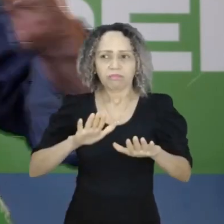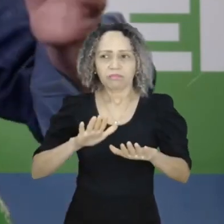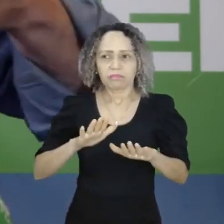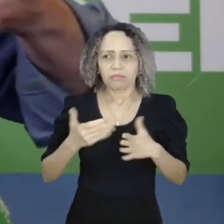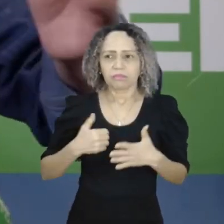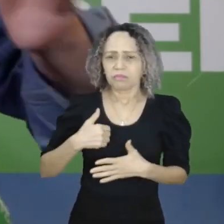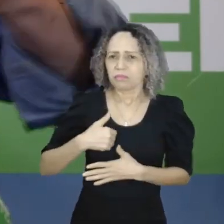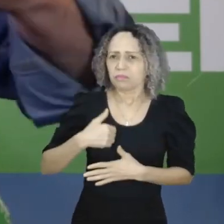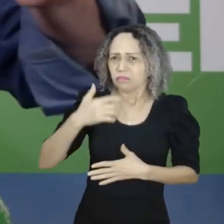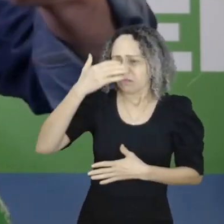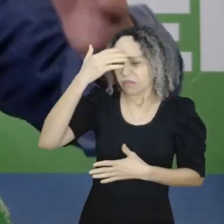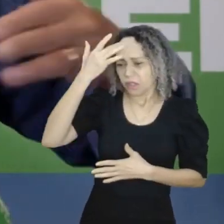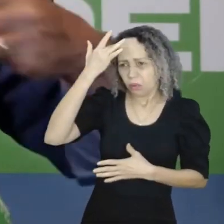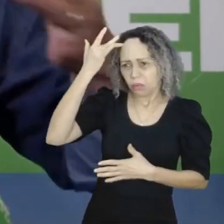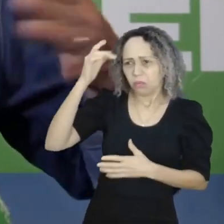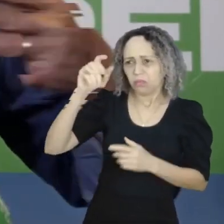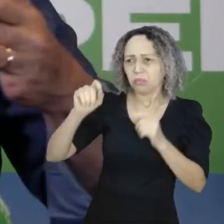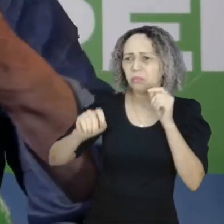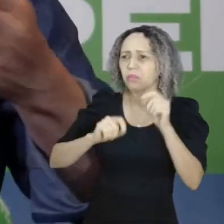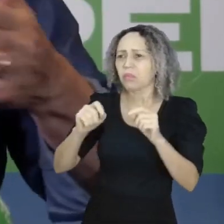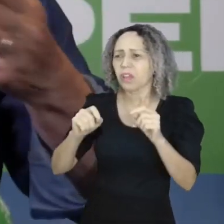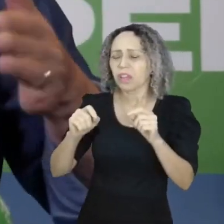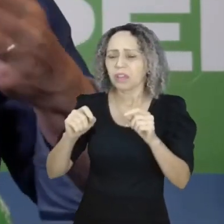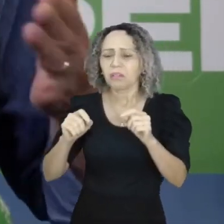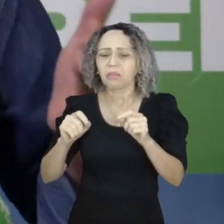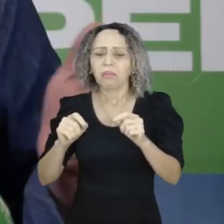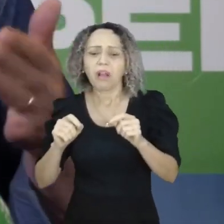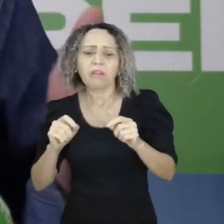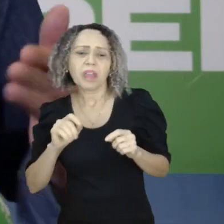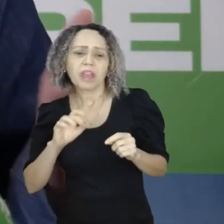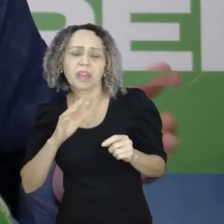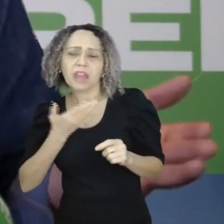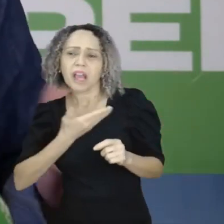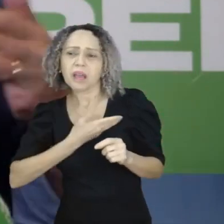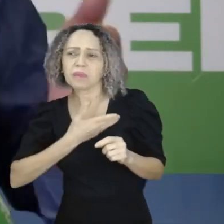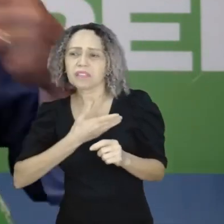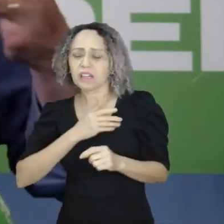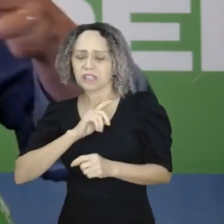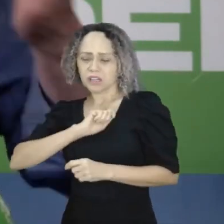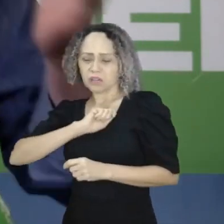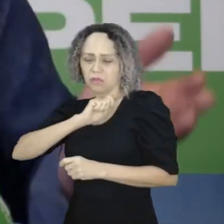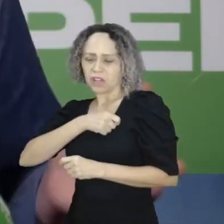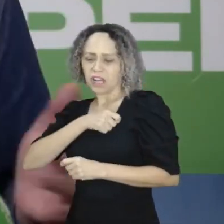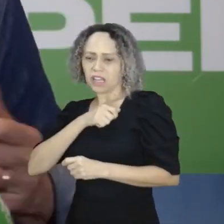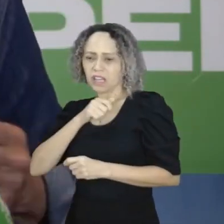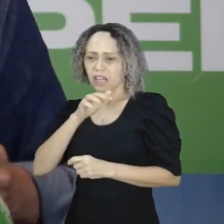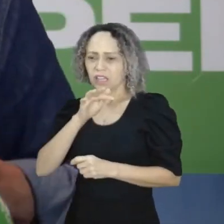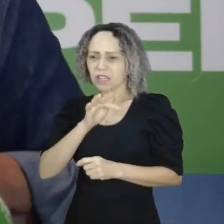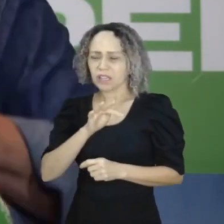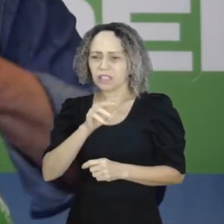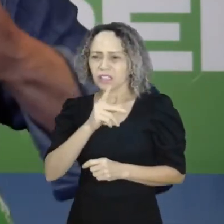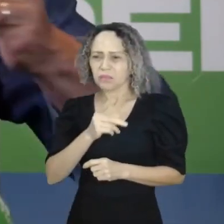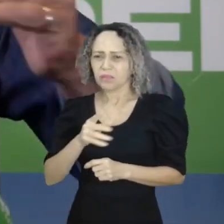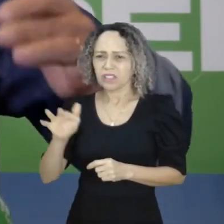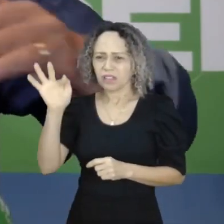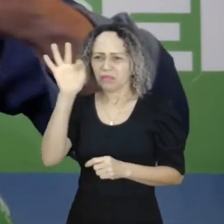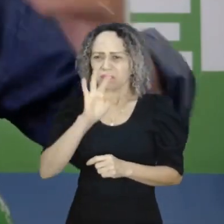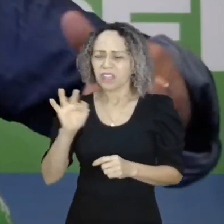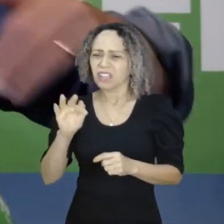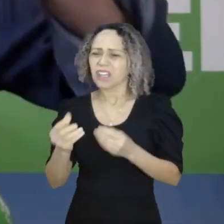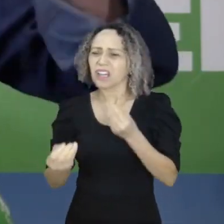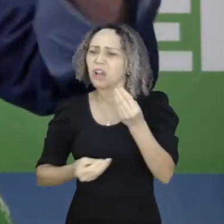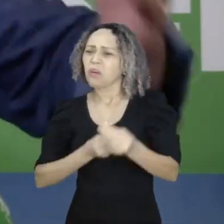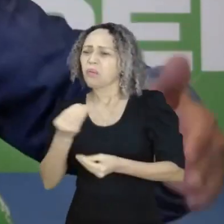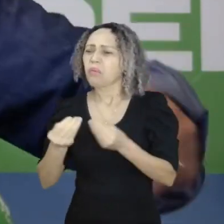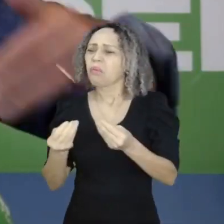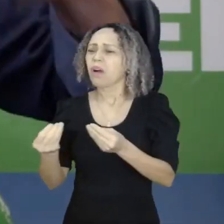a relação de amizade entre aquele delegado e o Roberto Jeff, porque pareciam dois amigos. Eu não sei porque o presidente